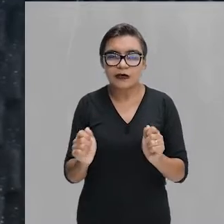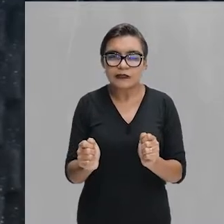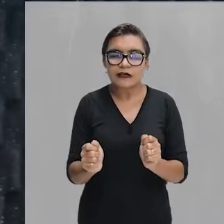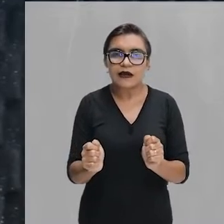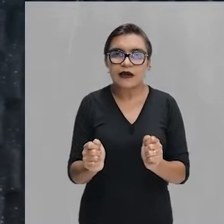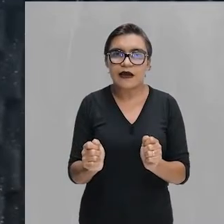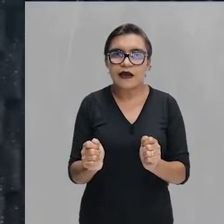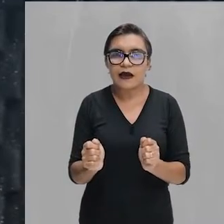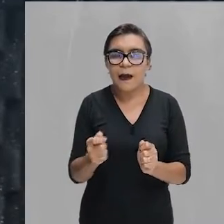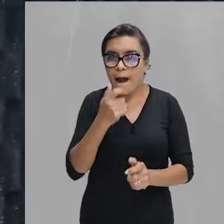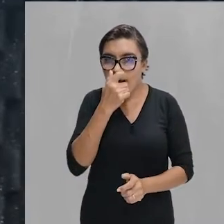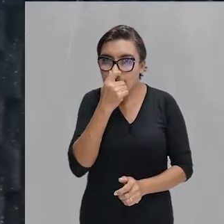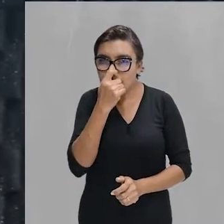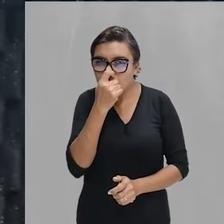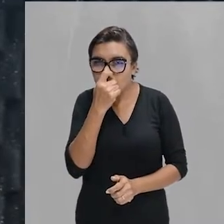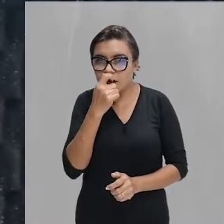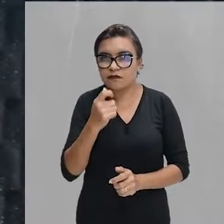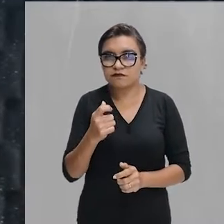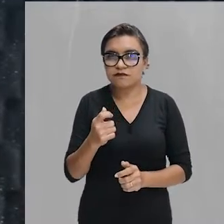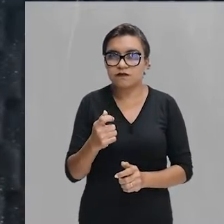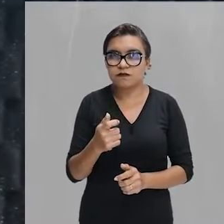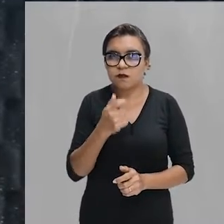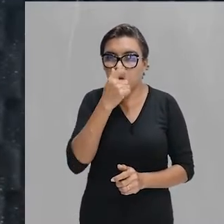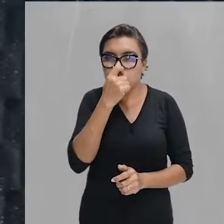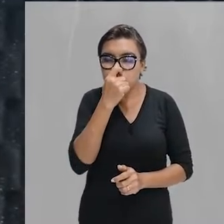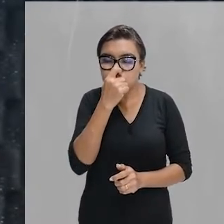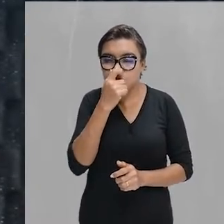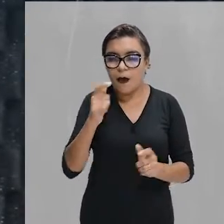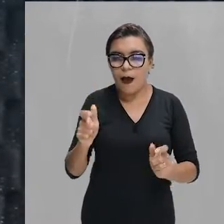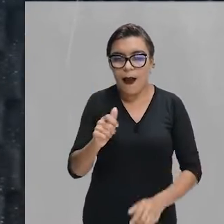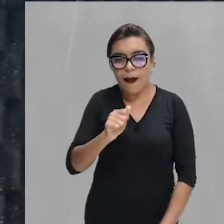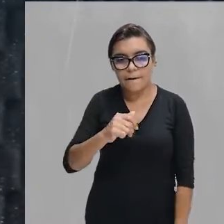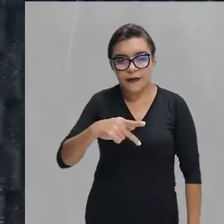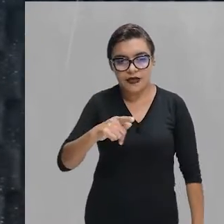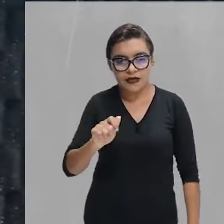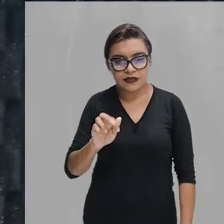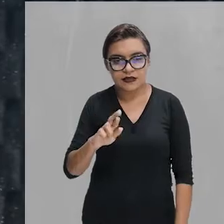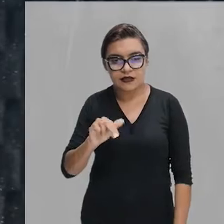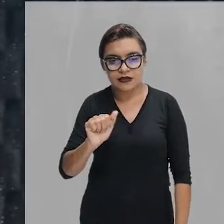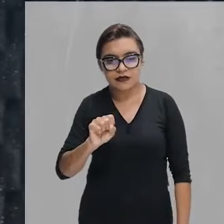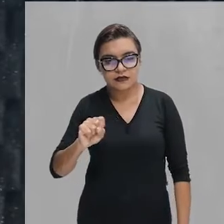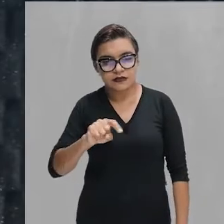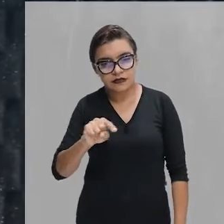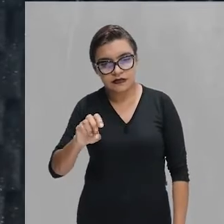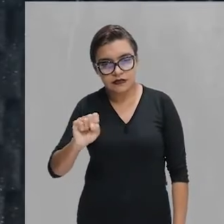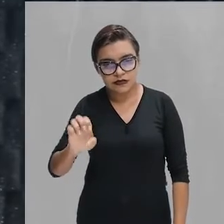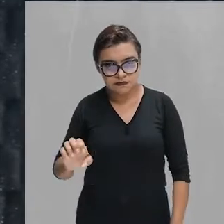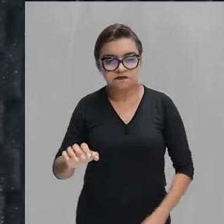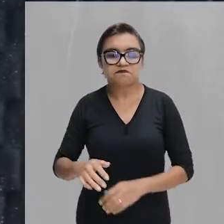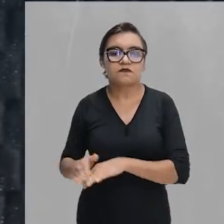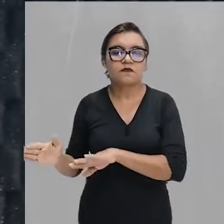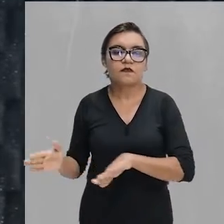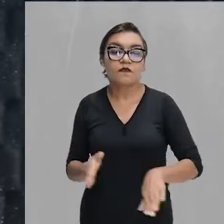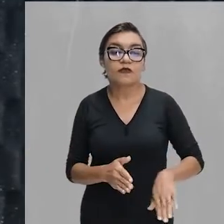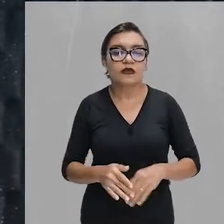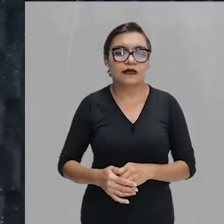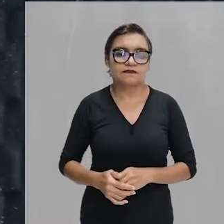afunilar-se. Exemplo, me acosté muito tarde e me despertei atrasada para a